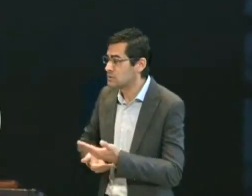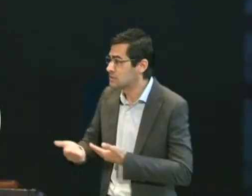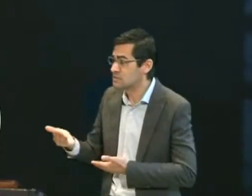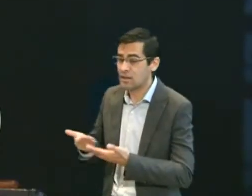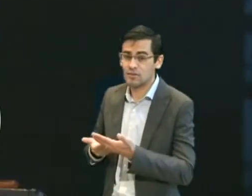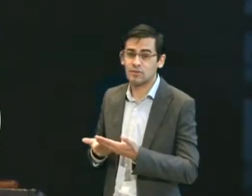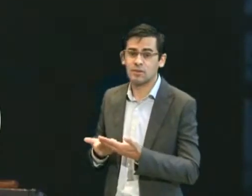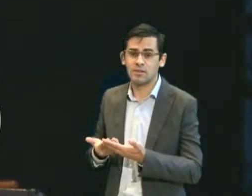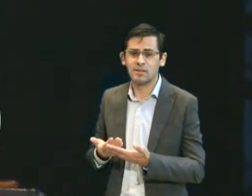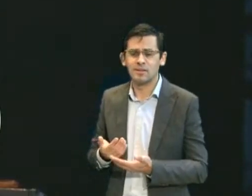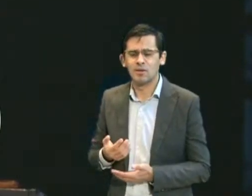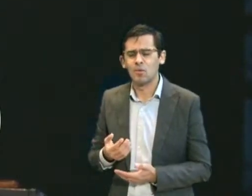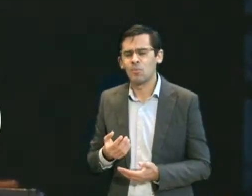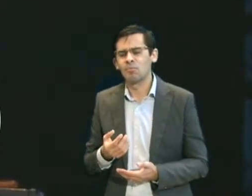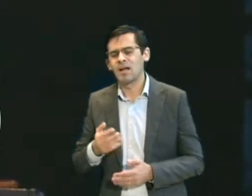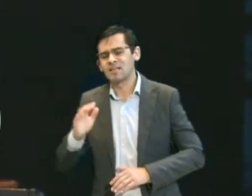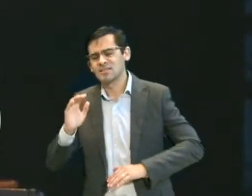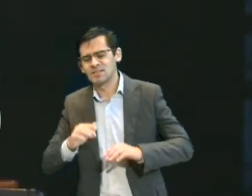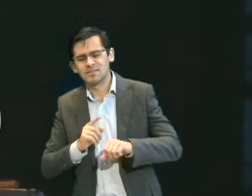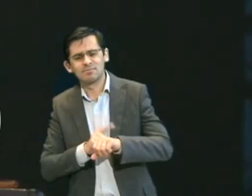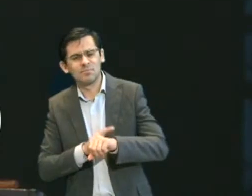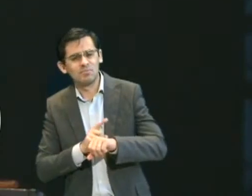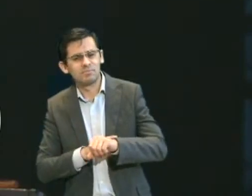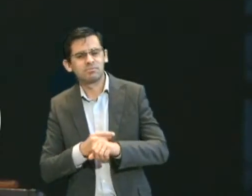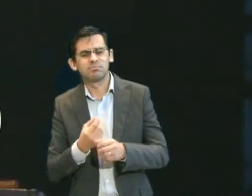Queridos, tantas vezes,